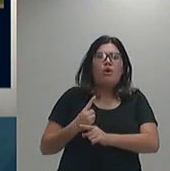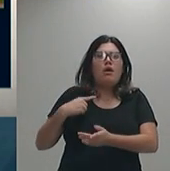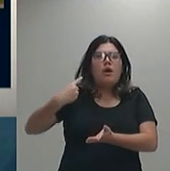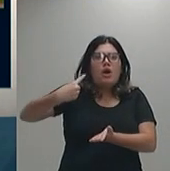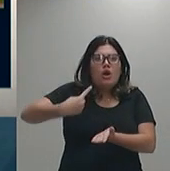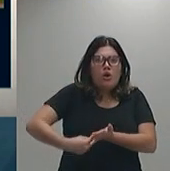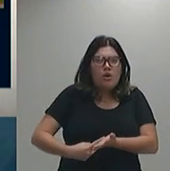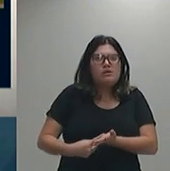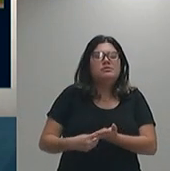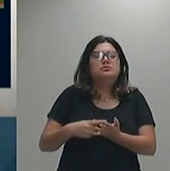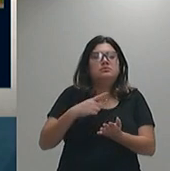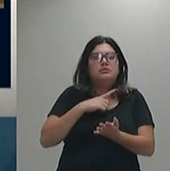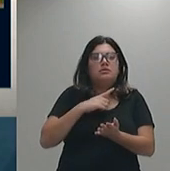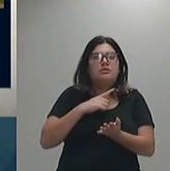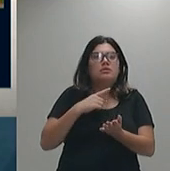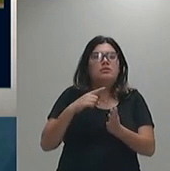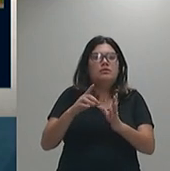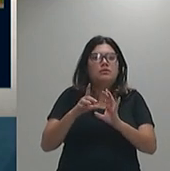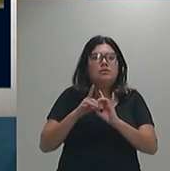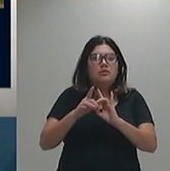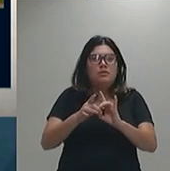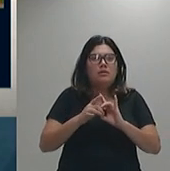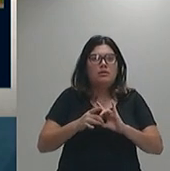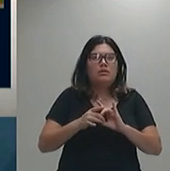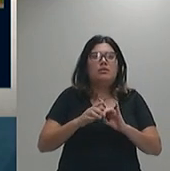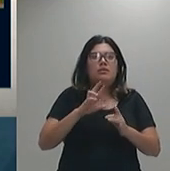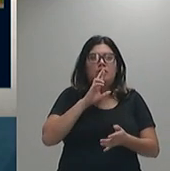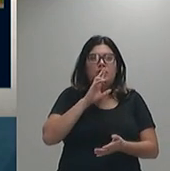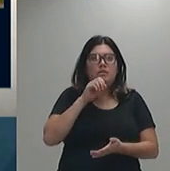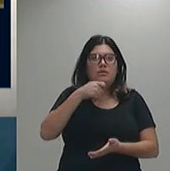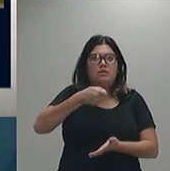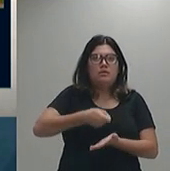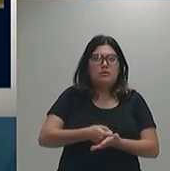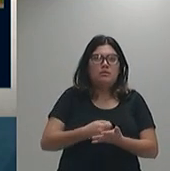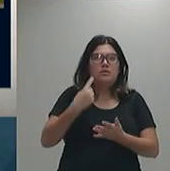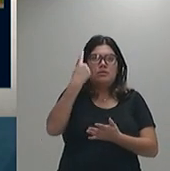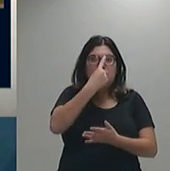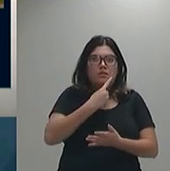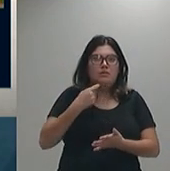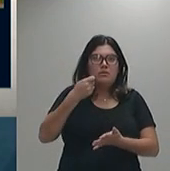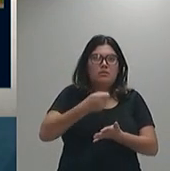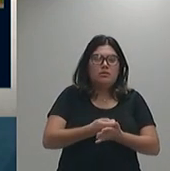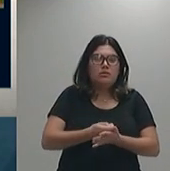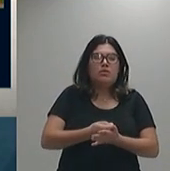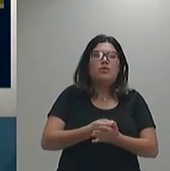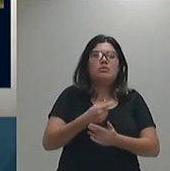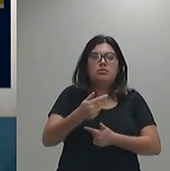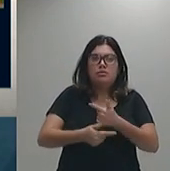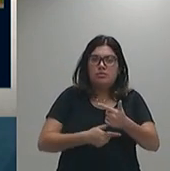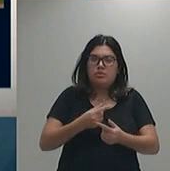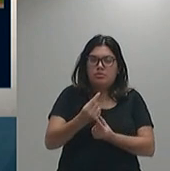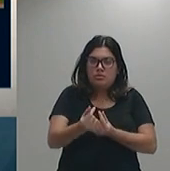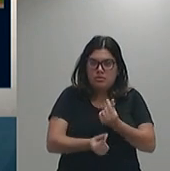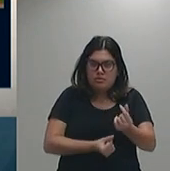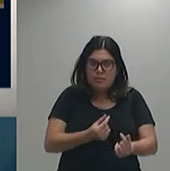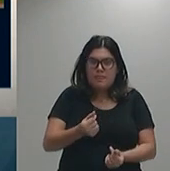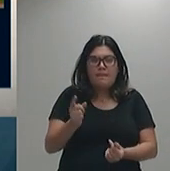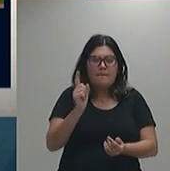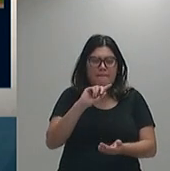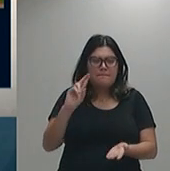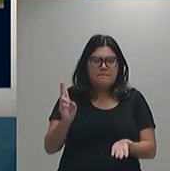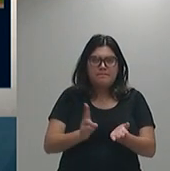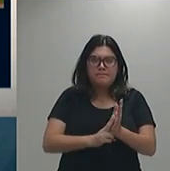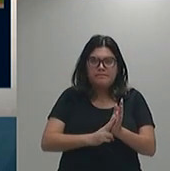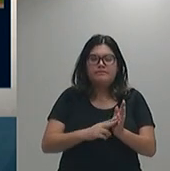ao restabelecer a sentença no que tange aos honorários sucumbenciais não afirmou estar assim